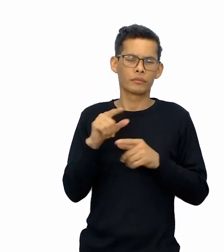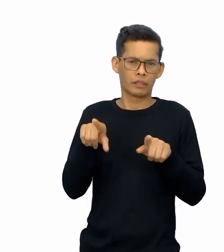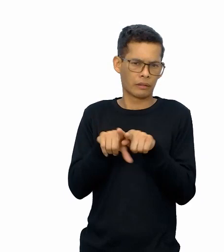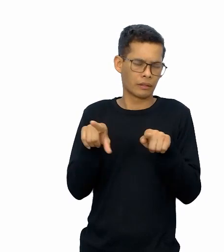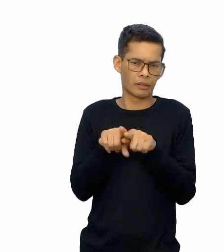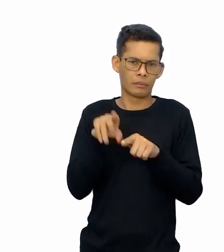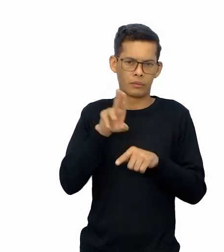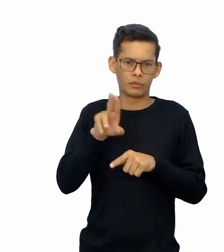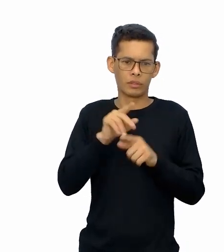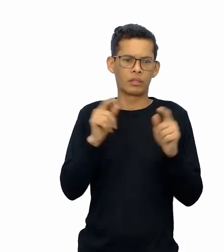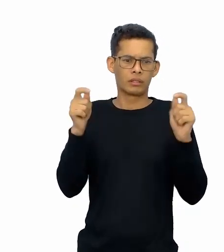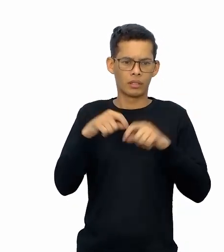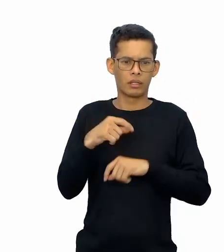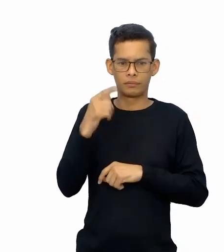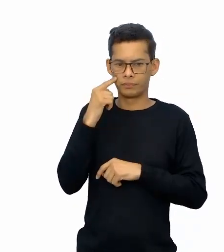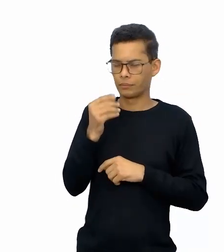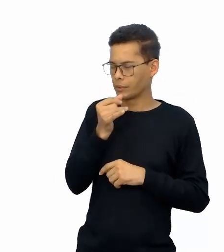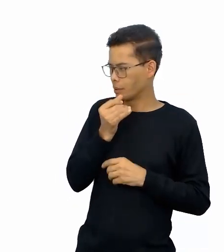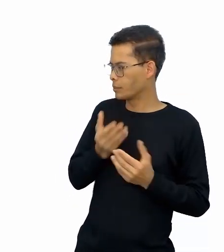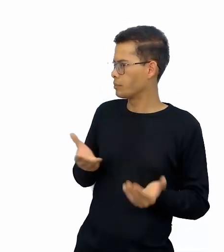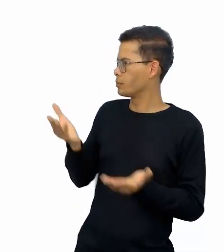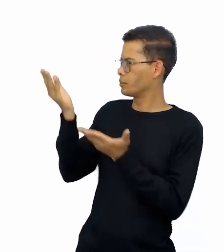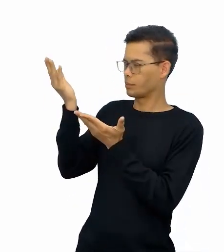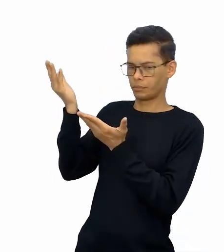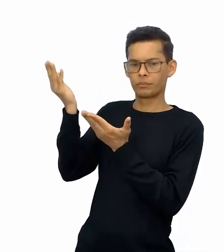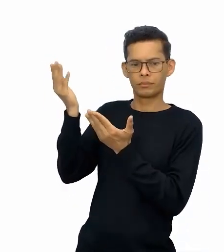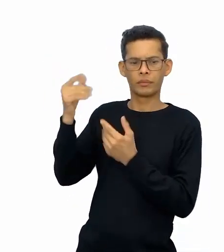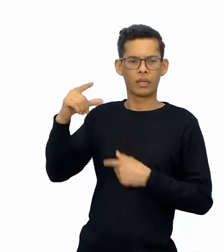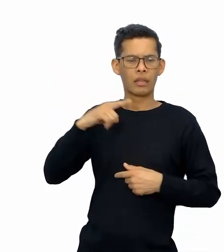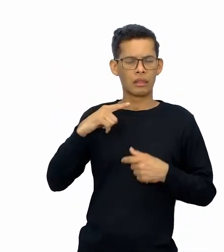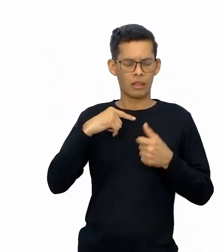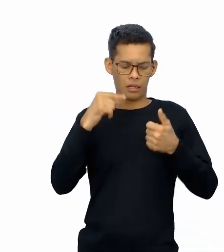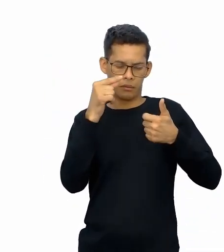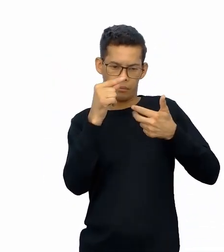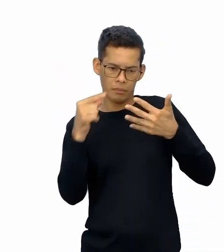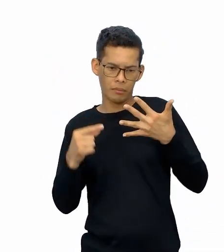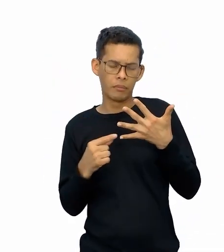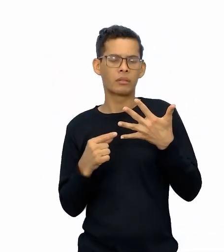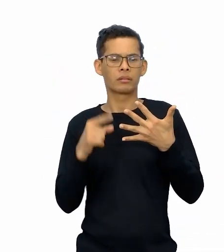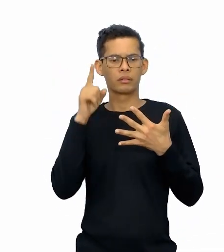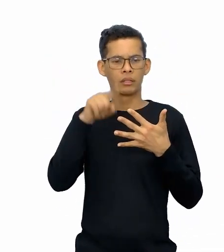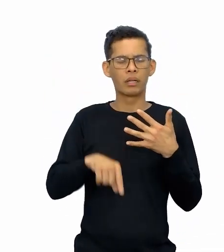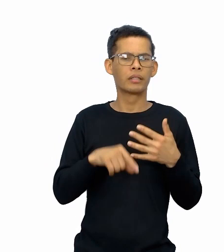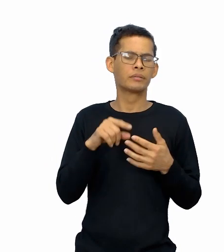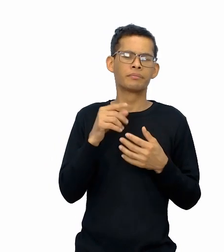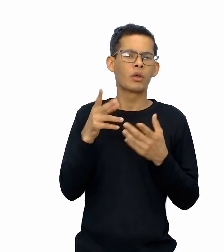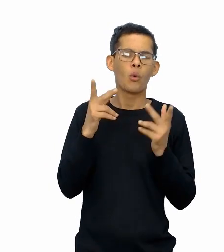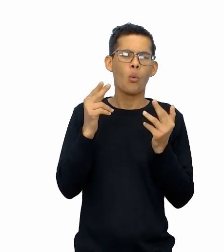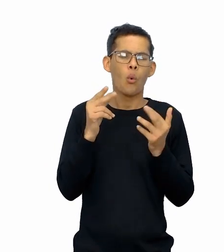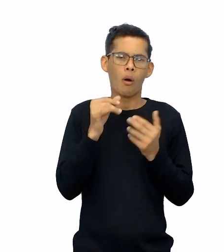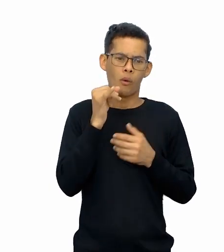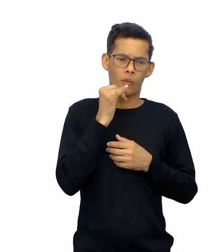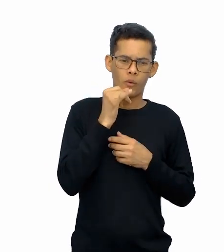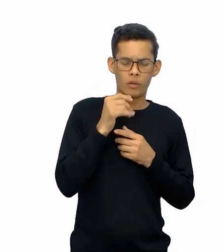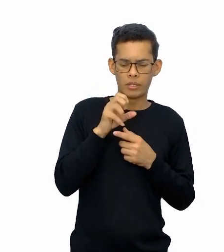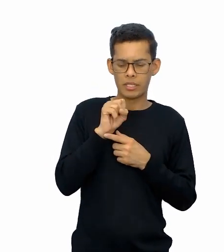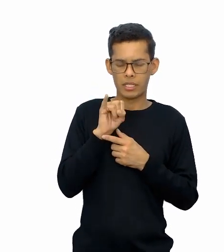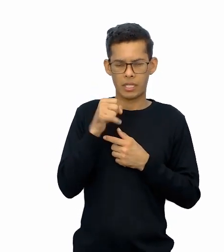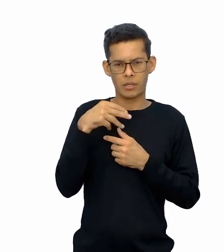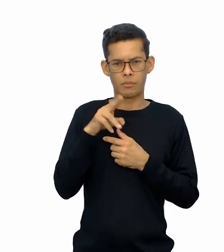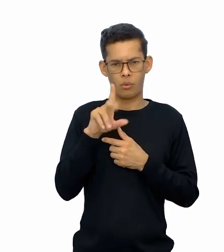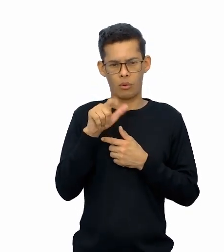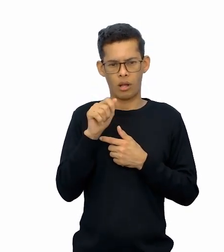né? Eu deixei aí para vocês alguns simuladores que vocês podem levar para a sala de